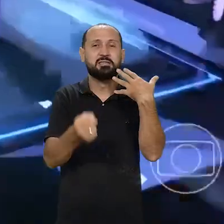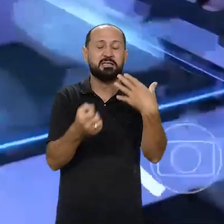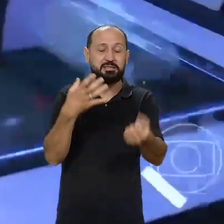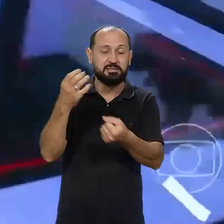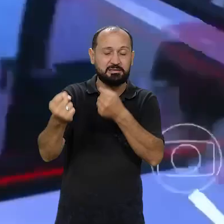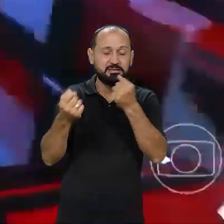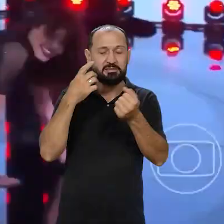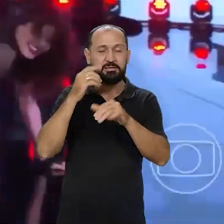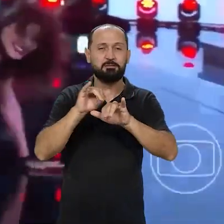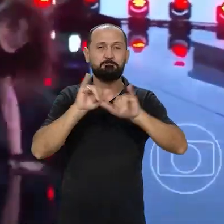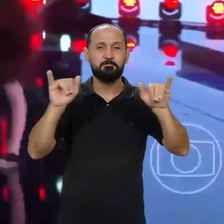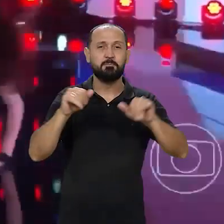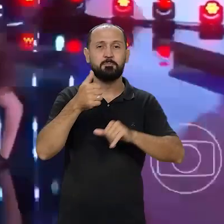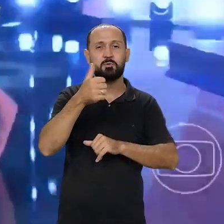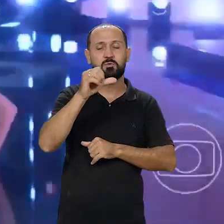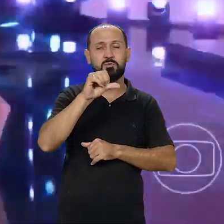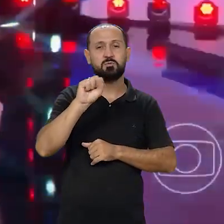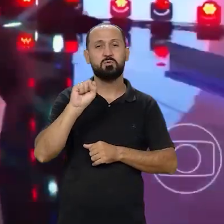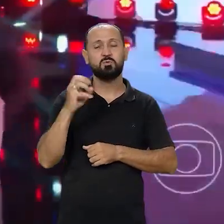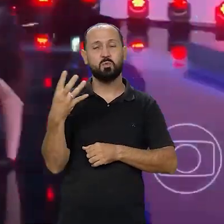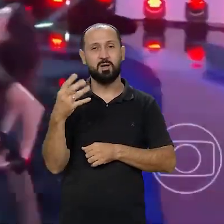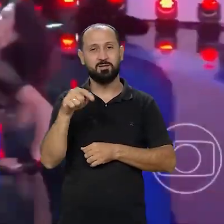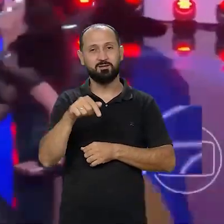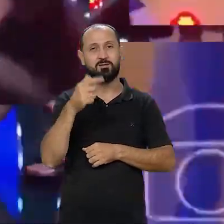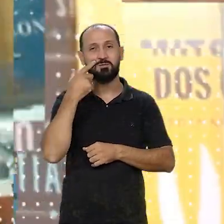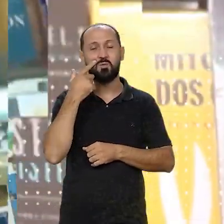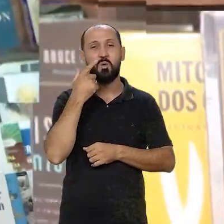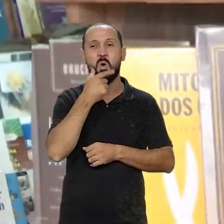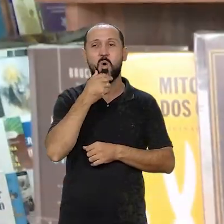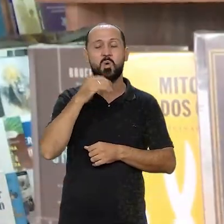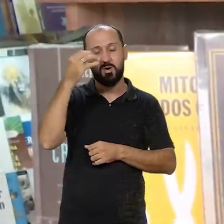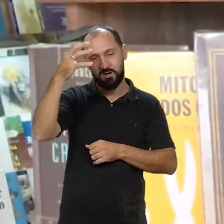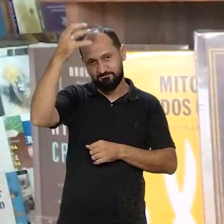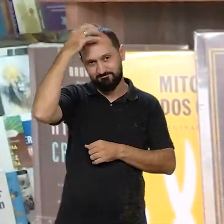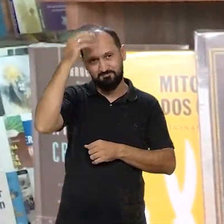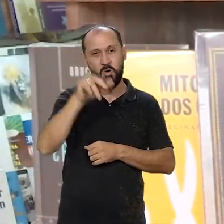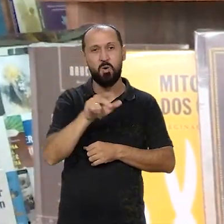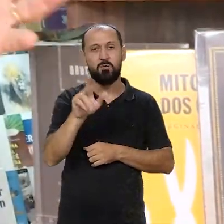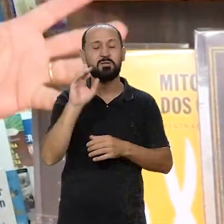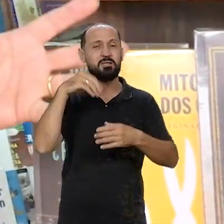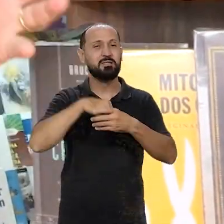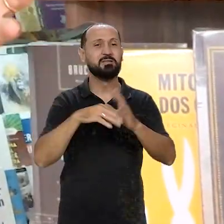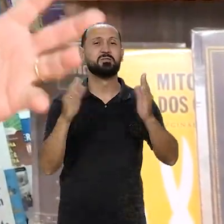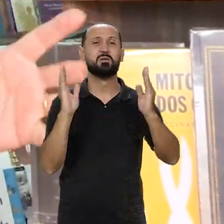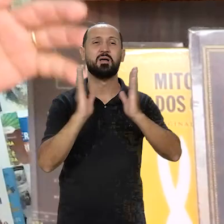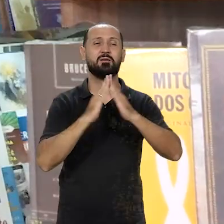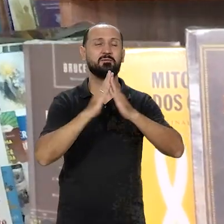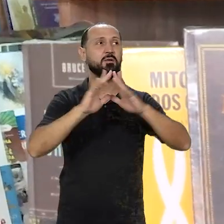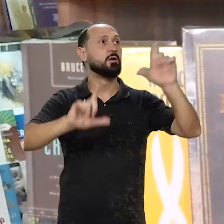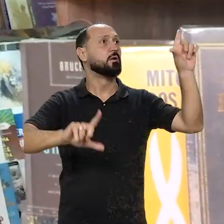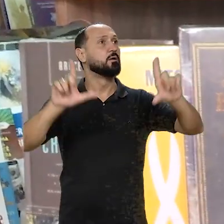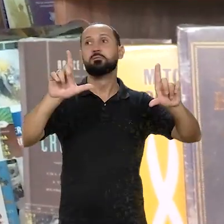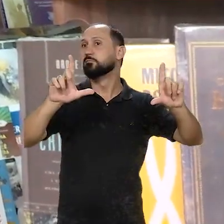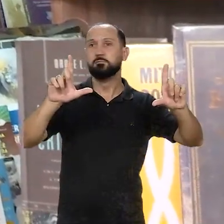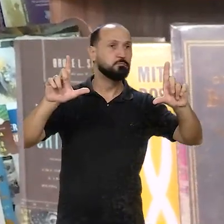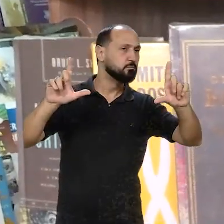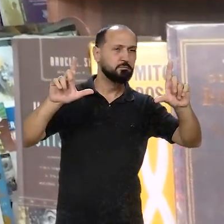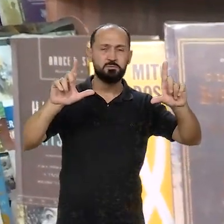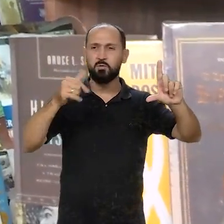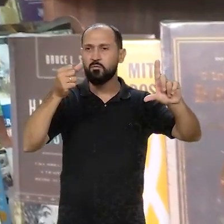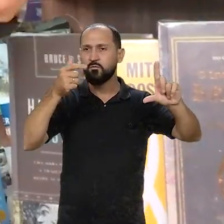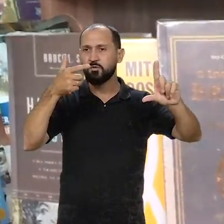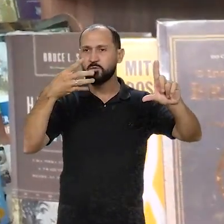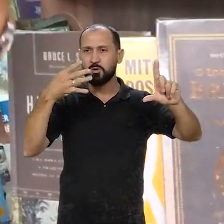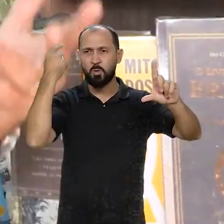de serem aceitos pela mídia, é 1984, o grande irmão, né? Imagina você dentro da tua casa ter uma tela onde